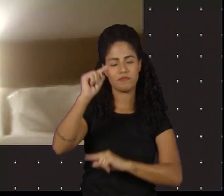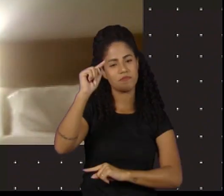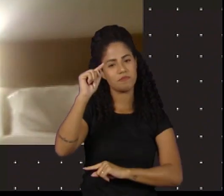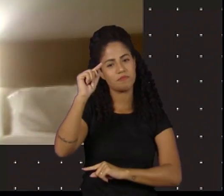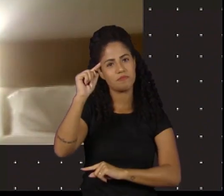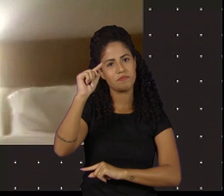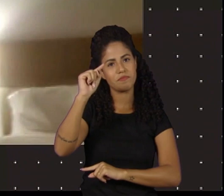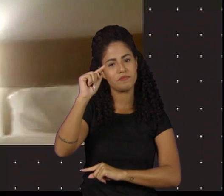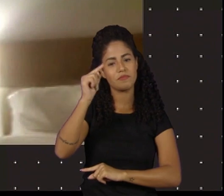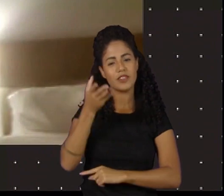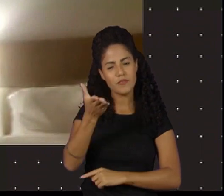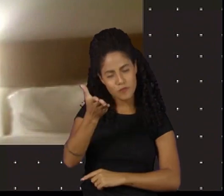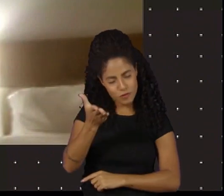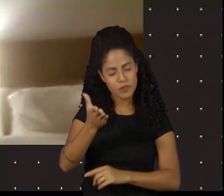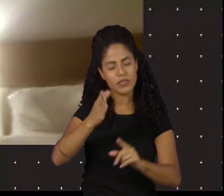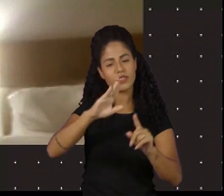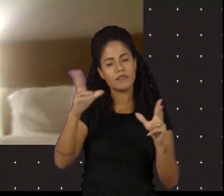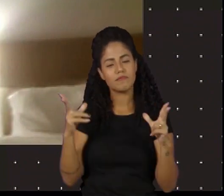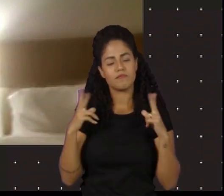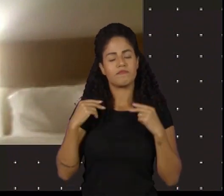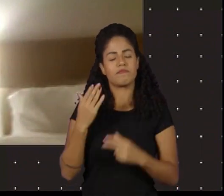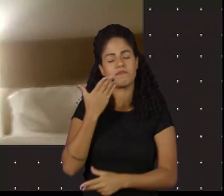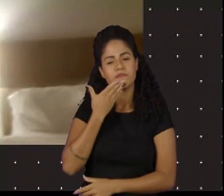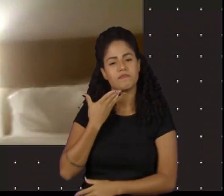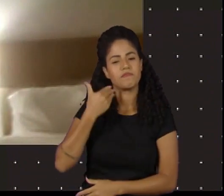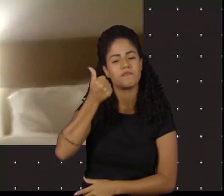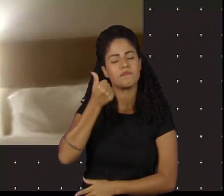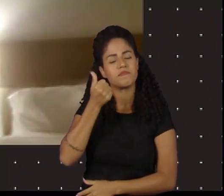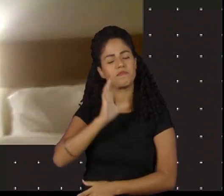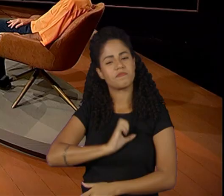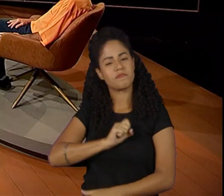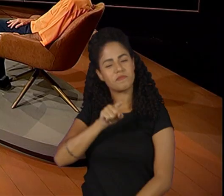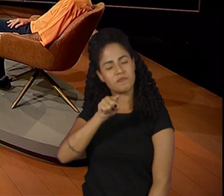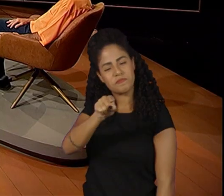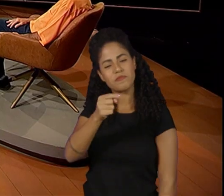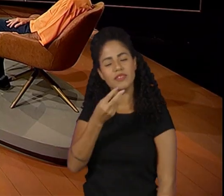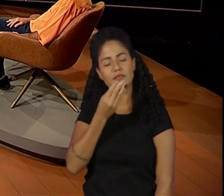de amor. Você merece o melhor, cara. Te amo.